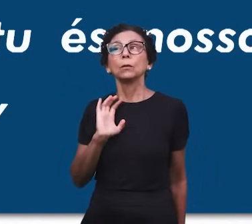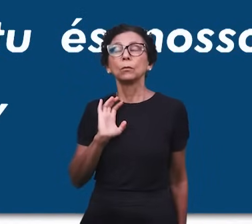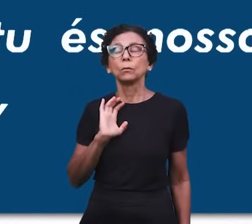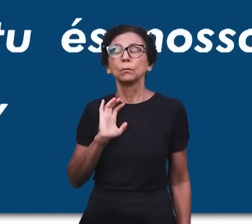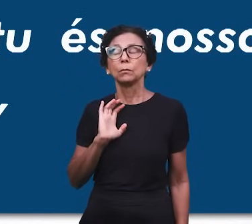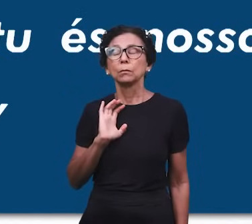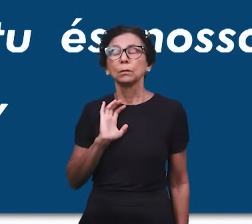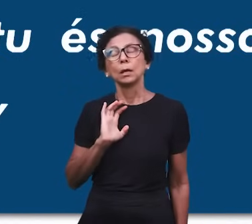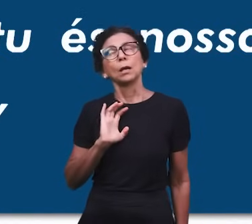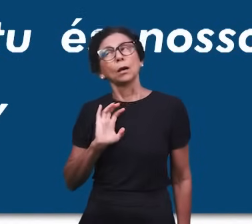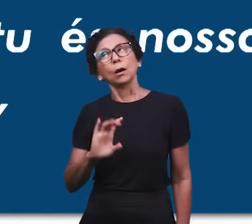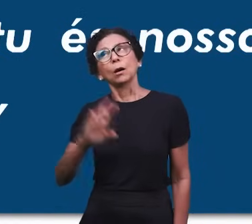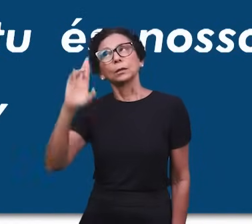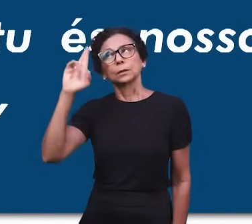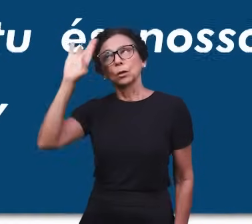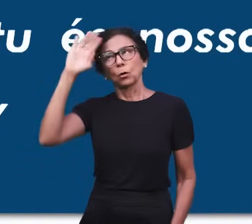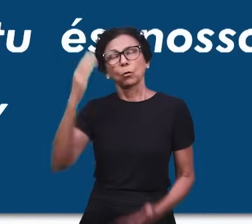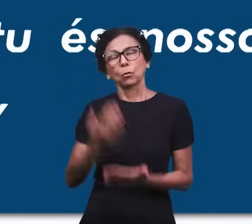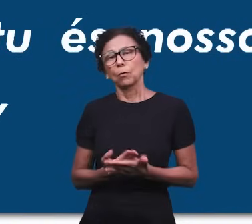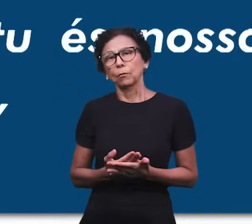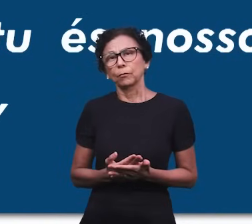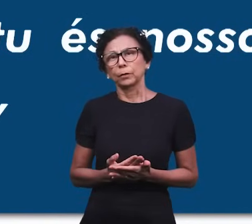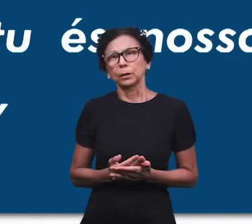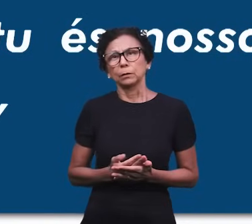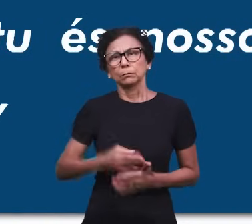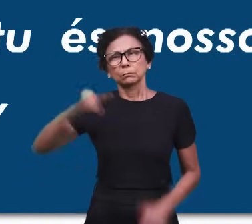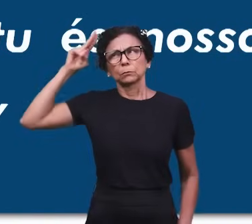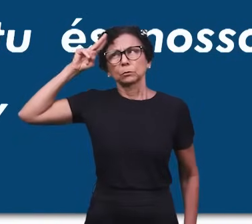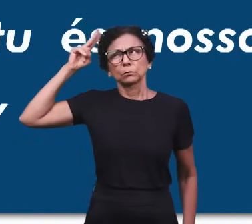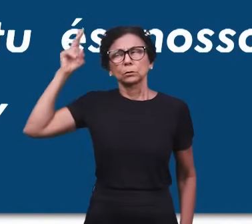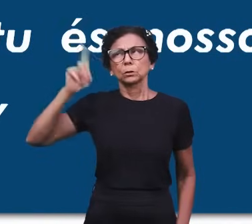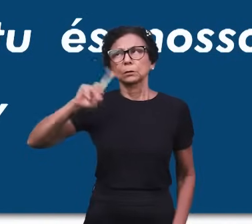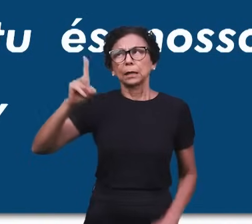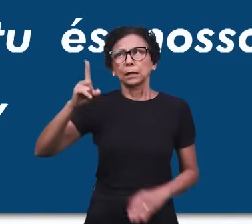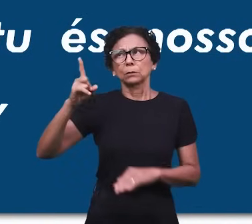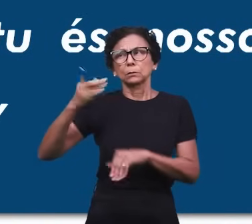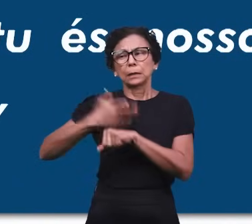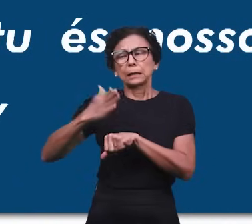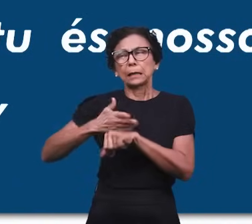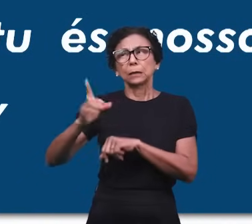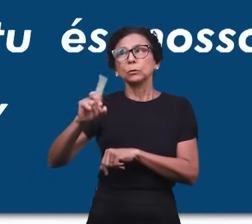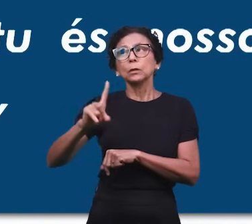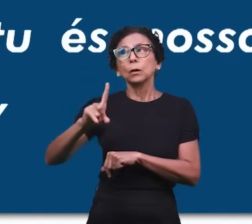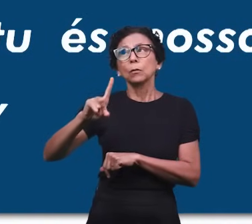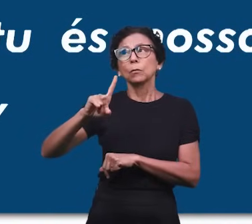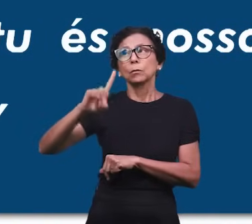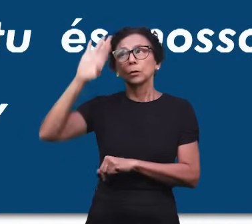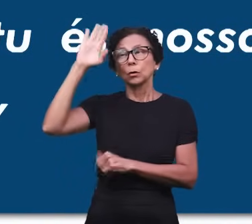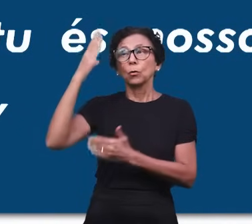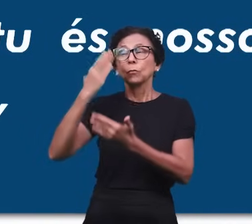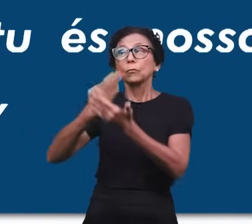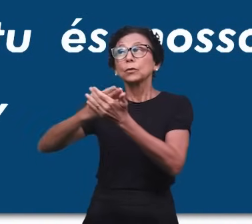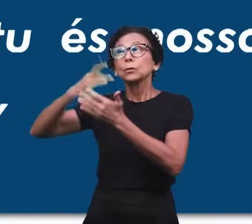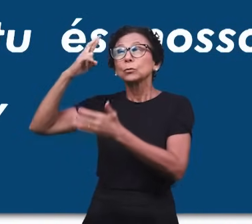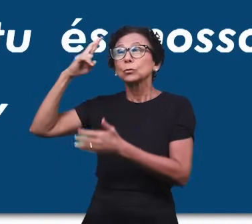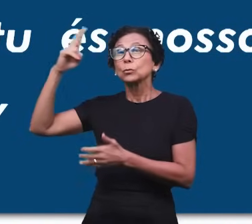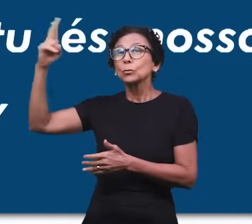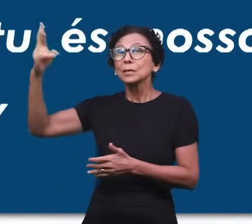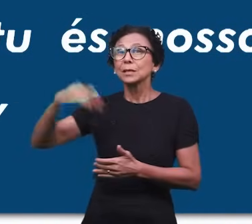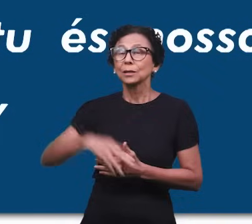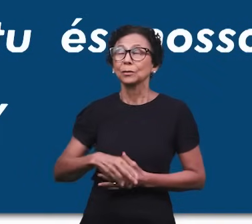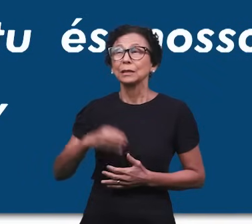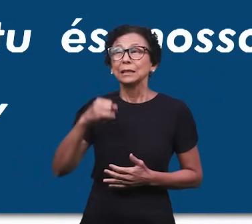confiado no meu exército. Eu não estou confiado nos soldados preparados, não. Eu estou confiando em ti. Porque mesmo se